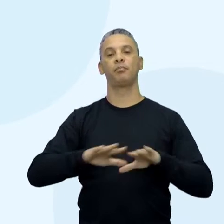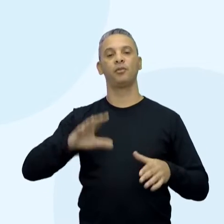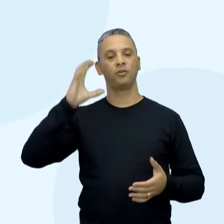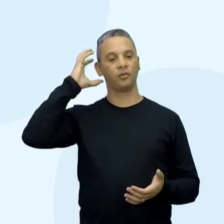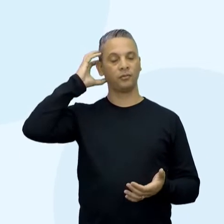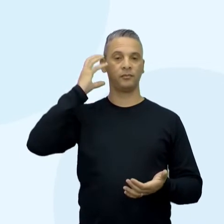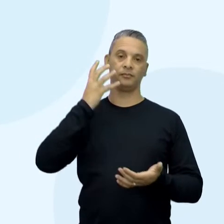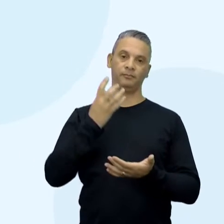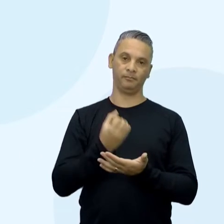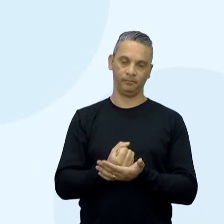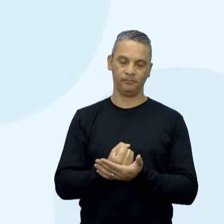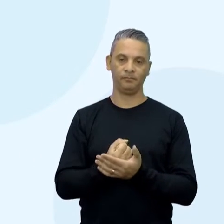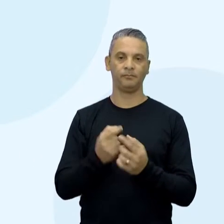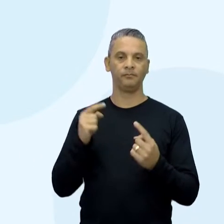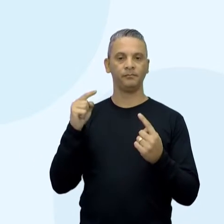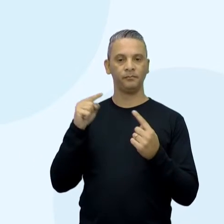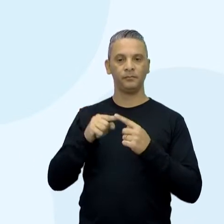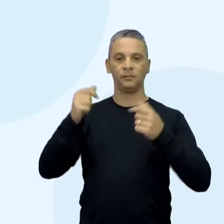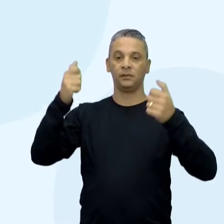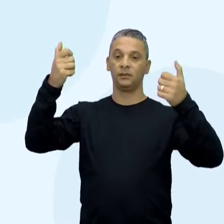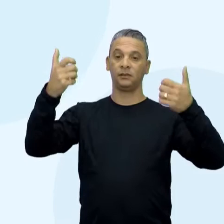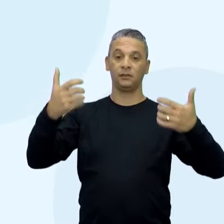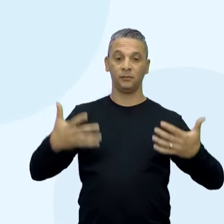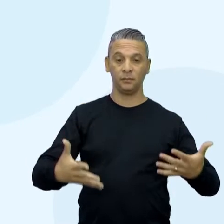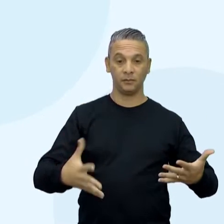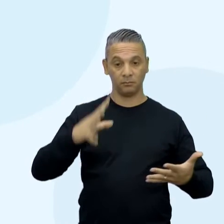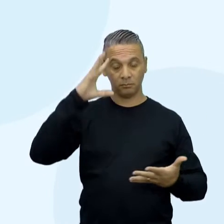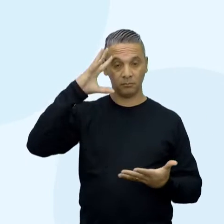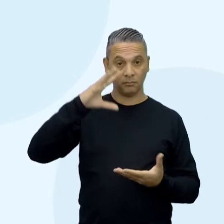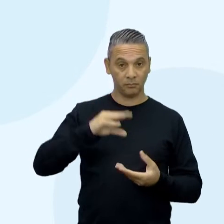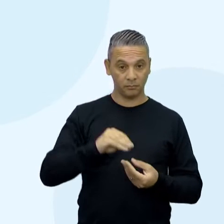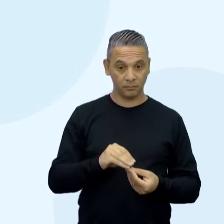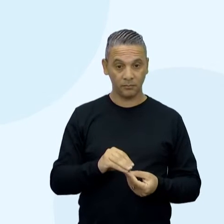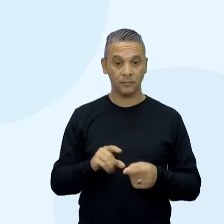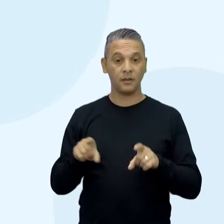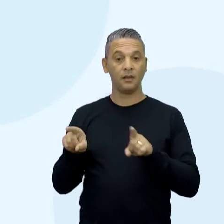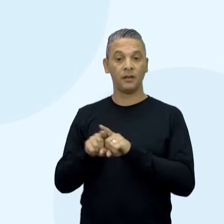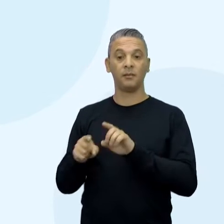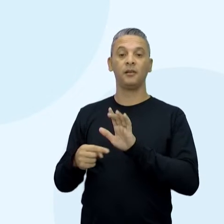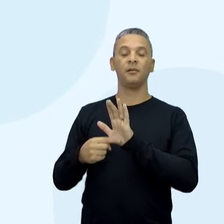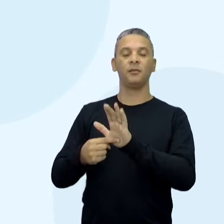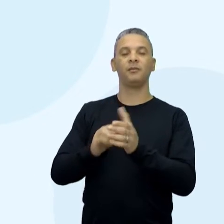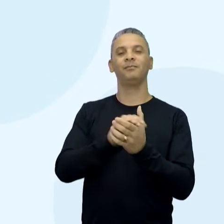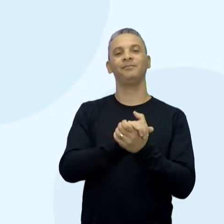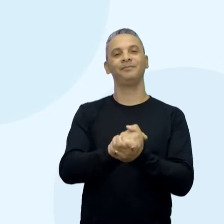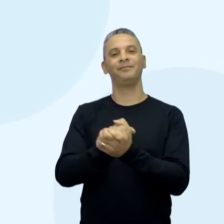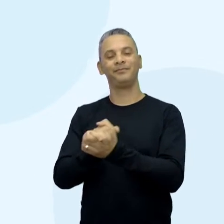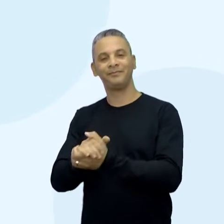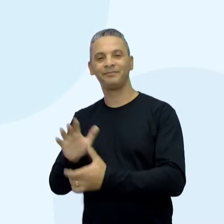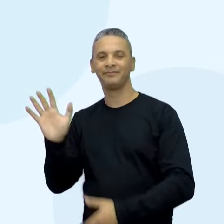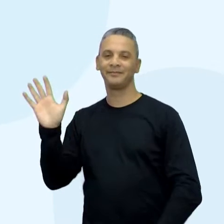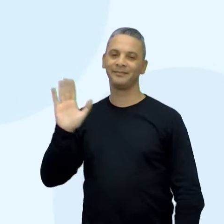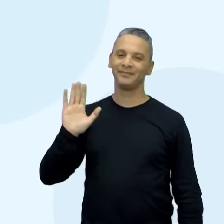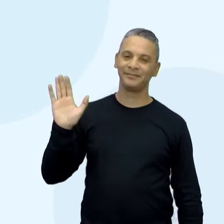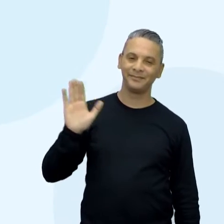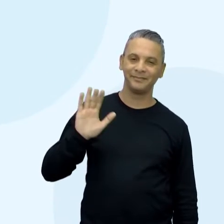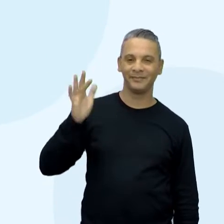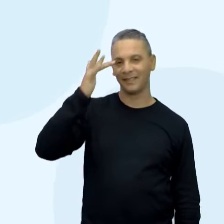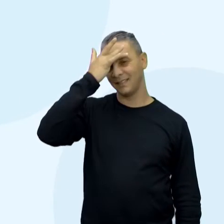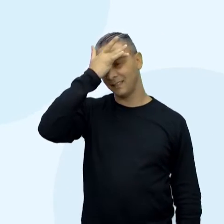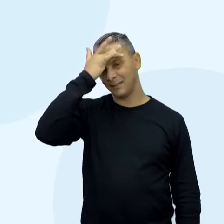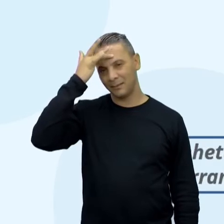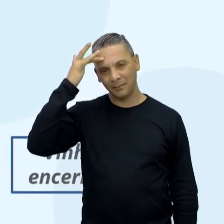o seu podcast, né, fazendo um fechamento, uma conclusão, e depois você cumprimenta a galera mais uma vez, né, você vai fazer a